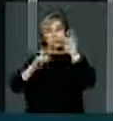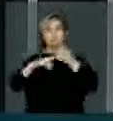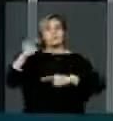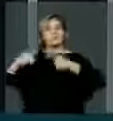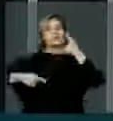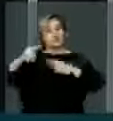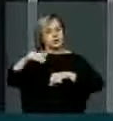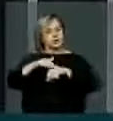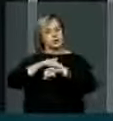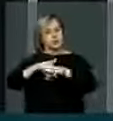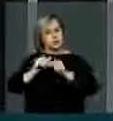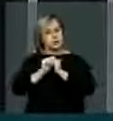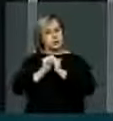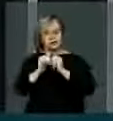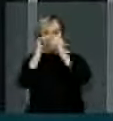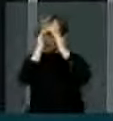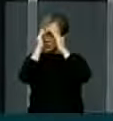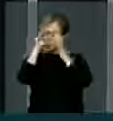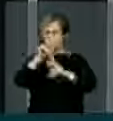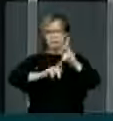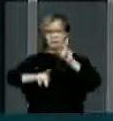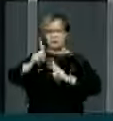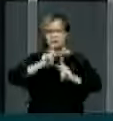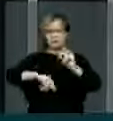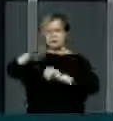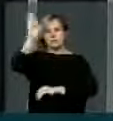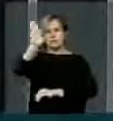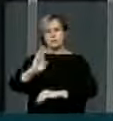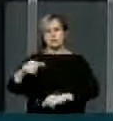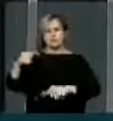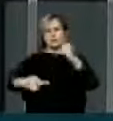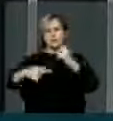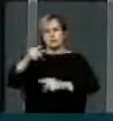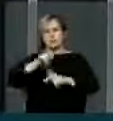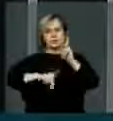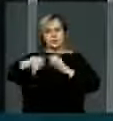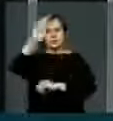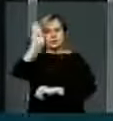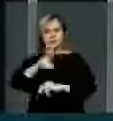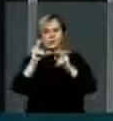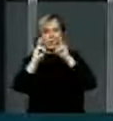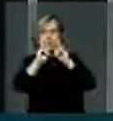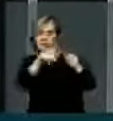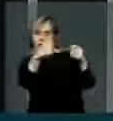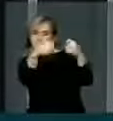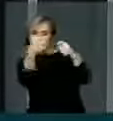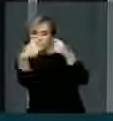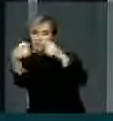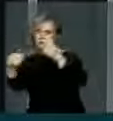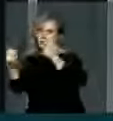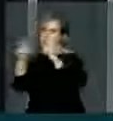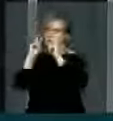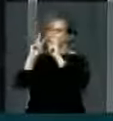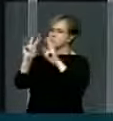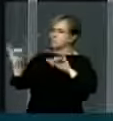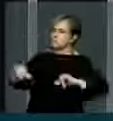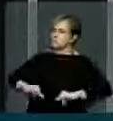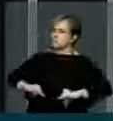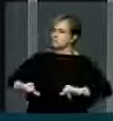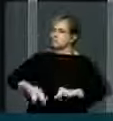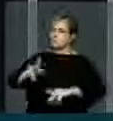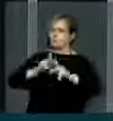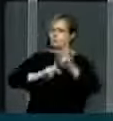discutido debatida e respeitando a população brasileira discutindo com o povo brasileiro ouvindo as suas demandas ouvindo a dor e o sofrimento